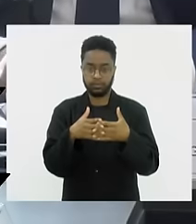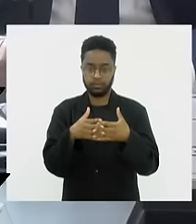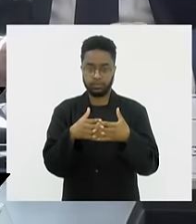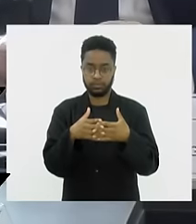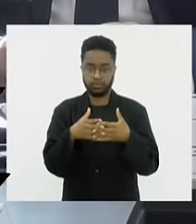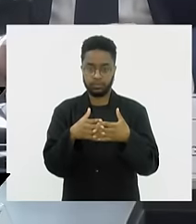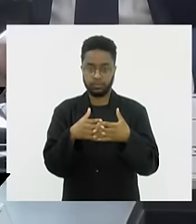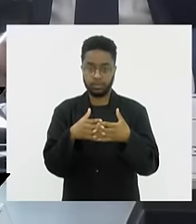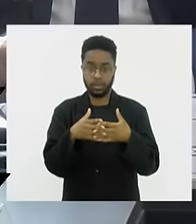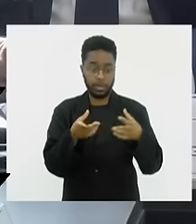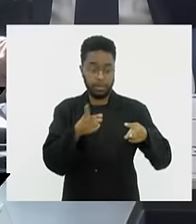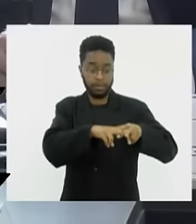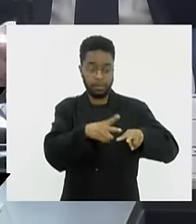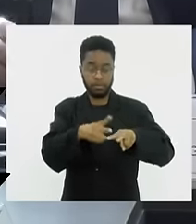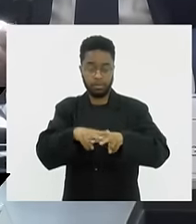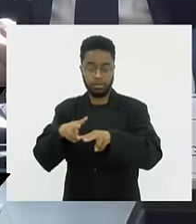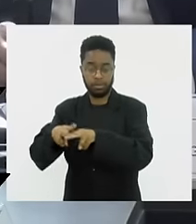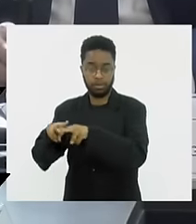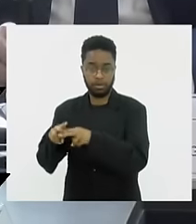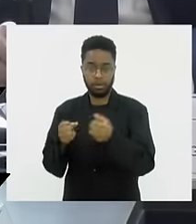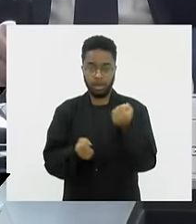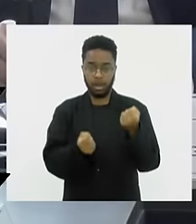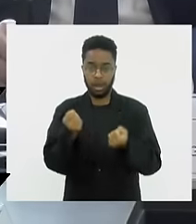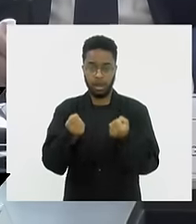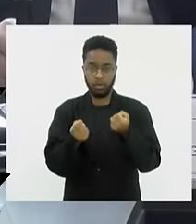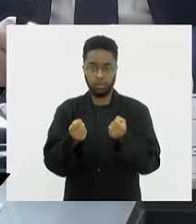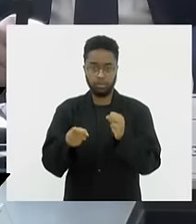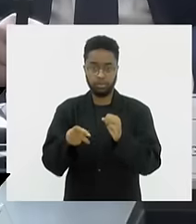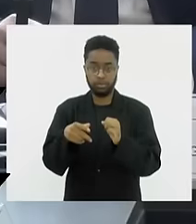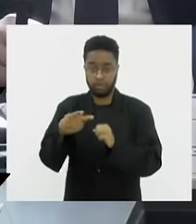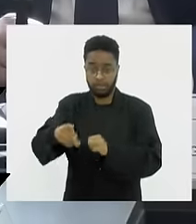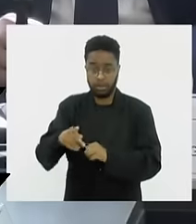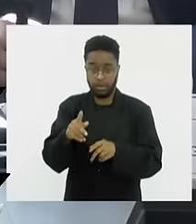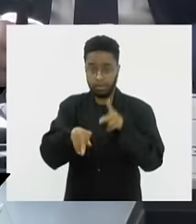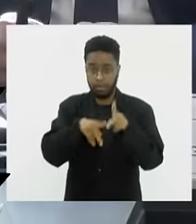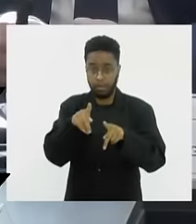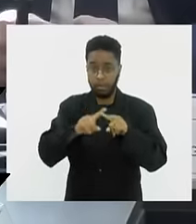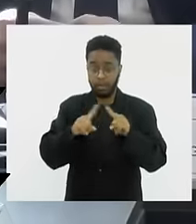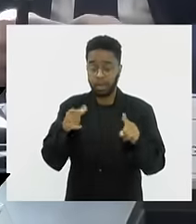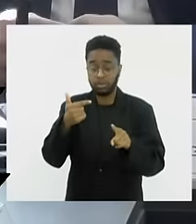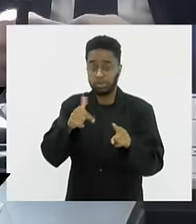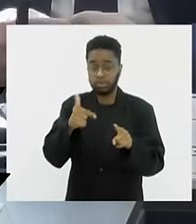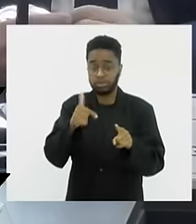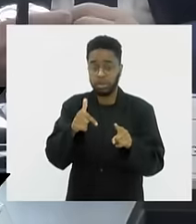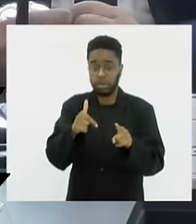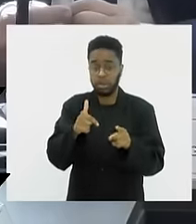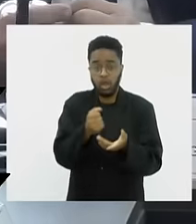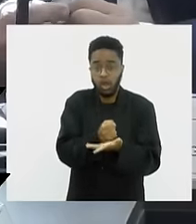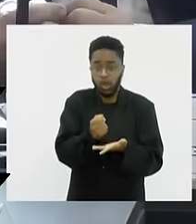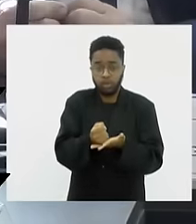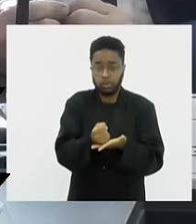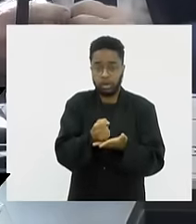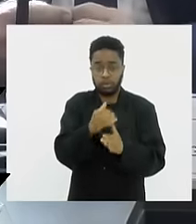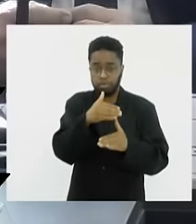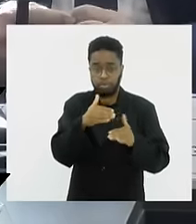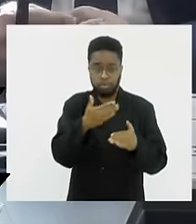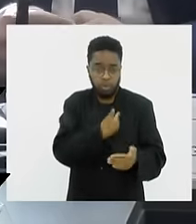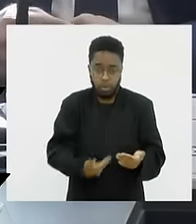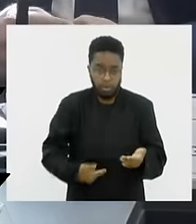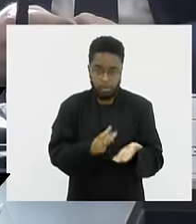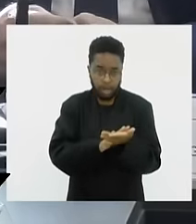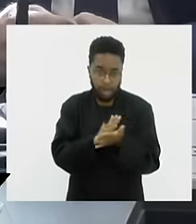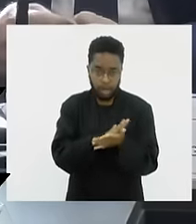estarem lacrando e prendendo o carro da população, sem ter nenhuma fé pública. O motorista, na maioria das vezes, contratado por